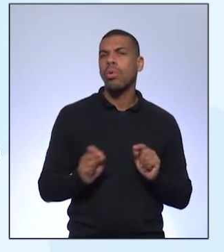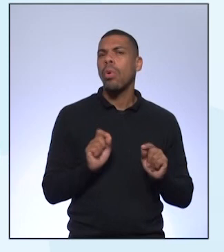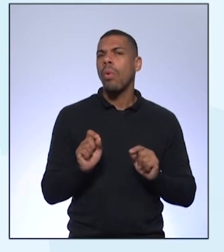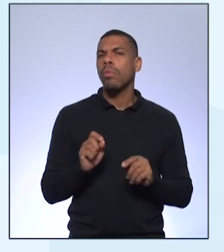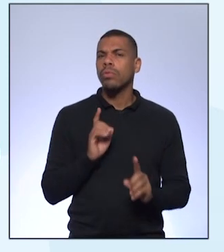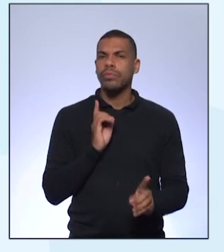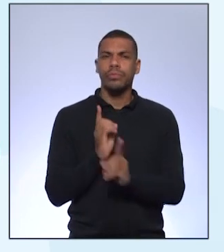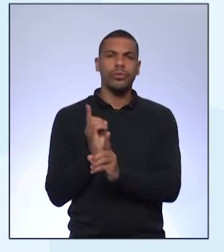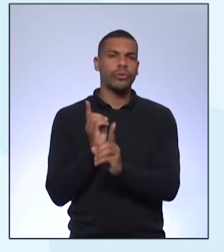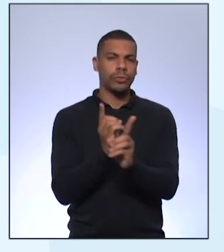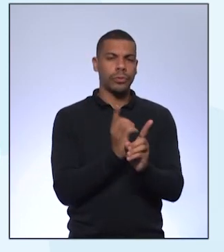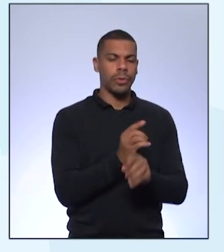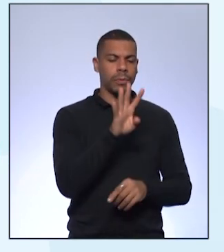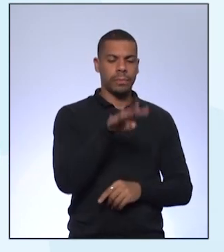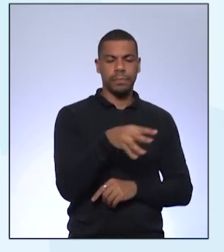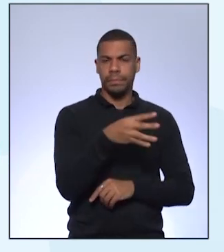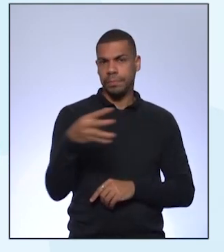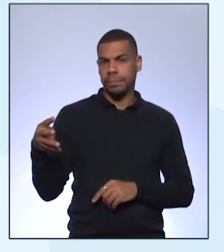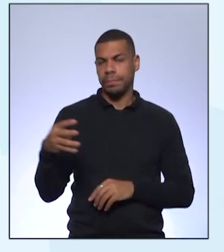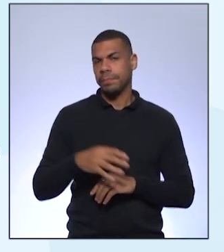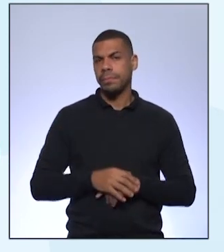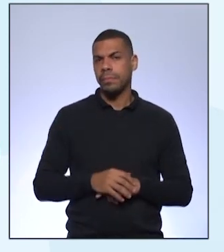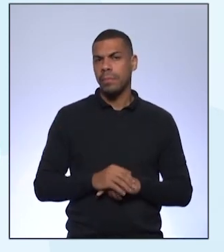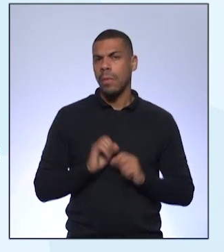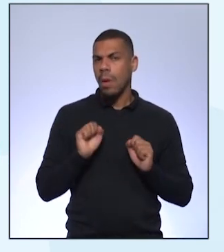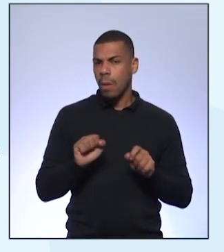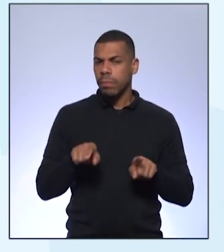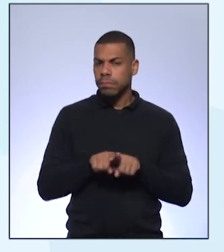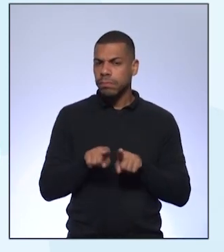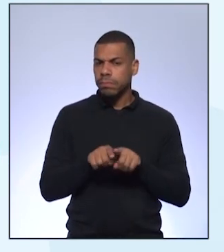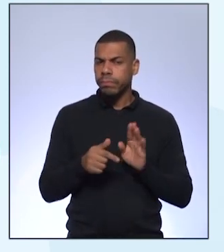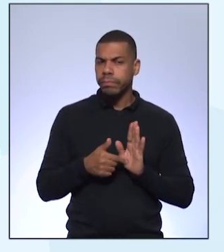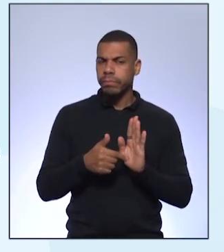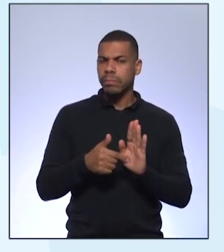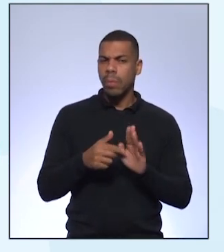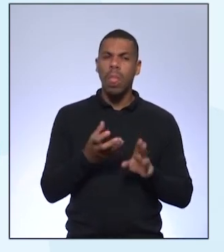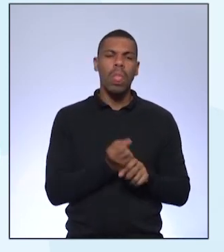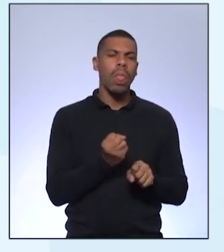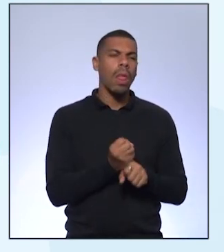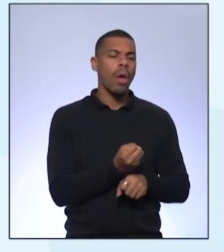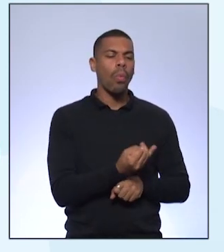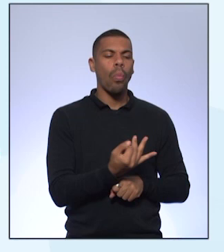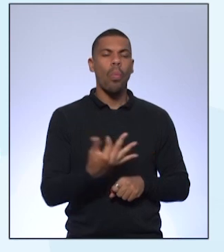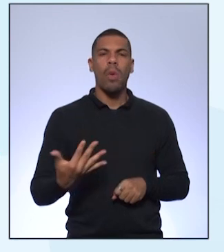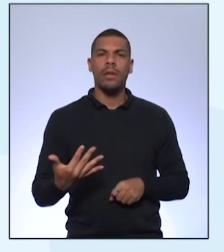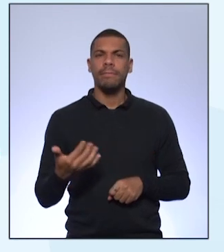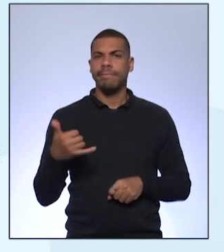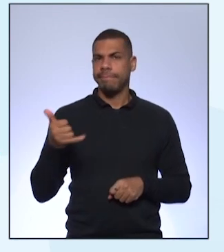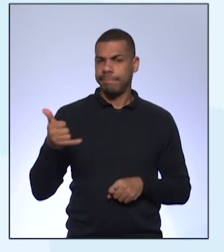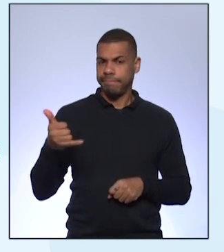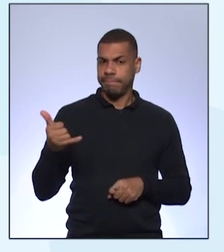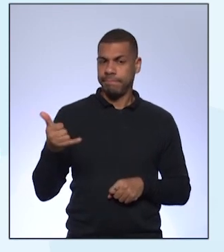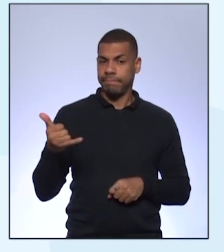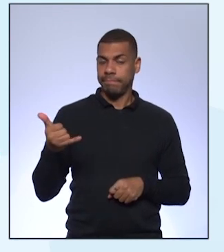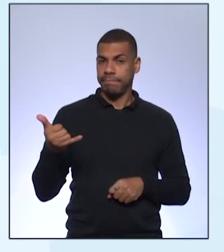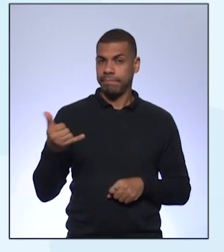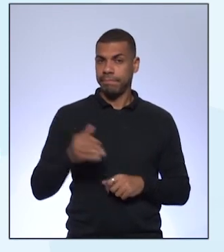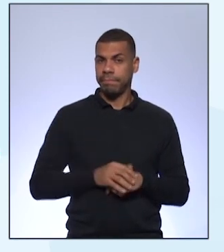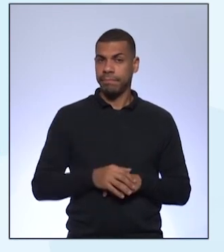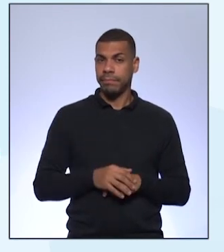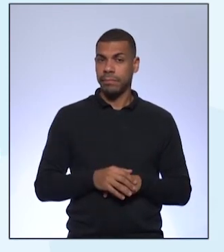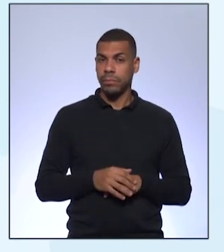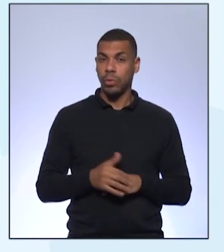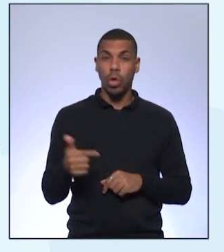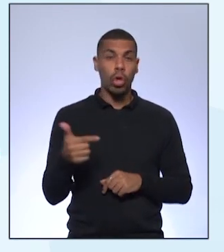gente encontrou aqui, não é isso? Agora há pouco. Com essa lei de formação, é possível calcular a quantidade de celulares